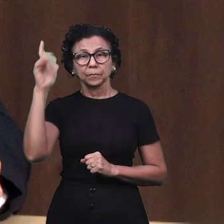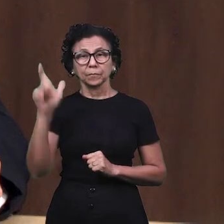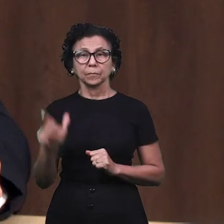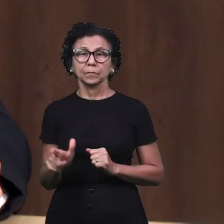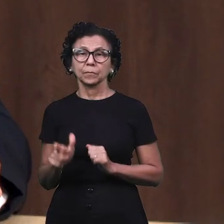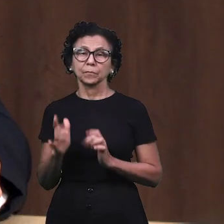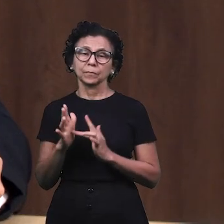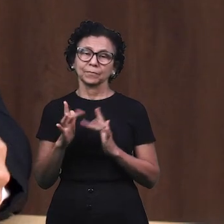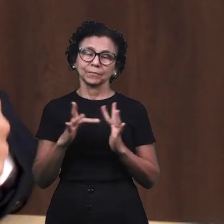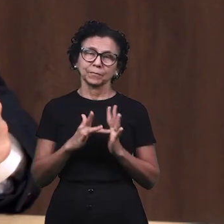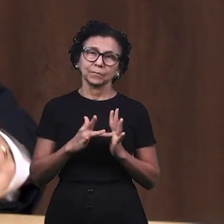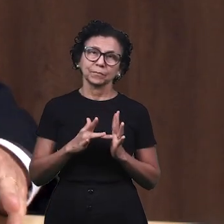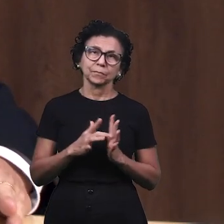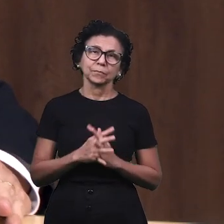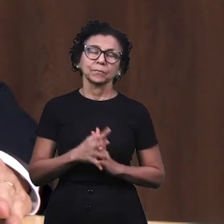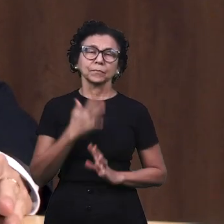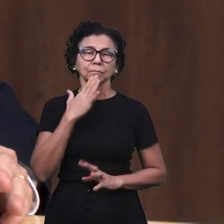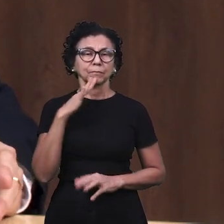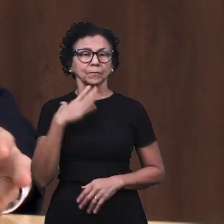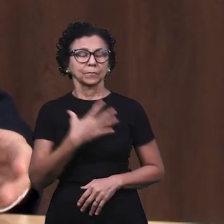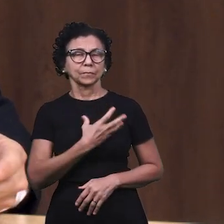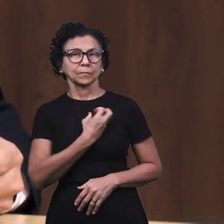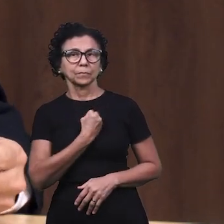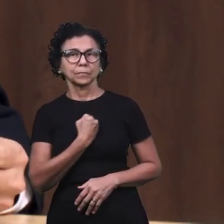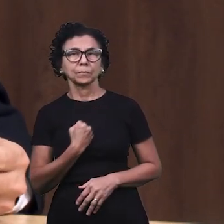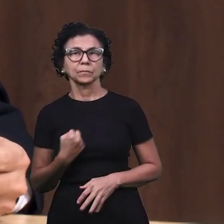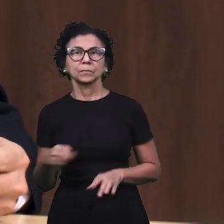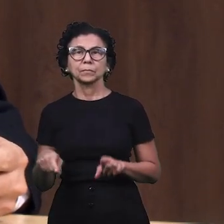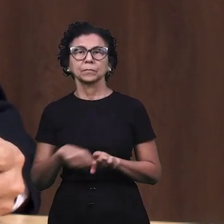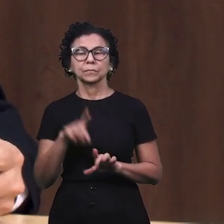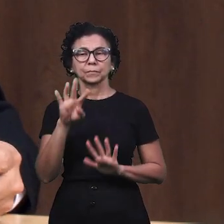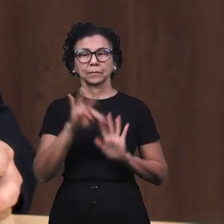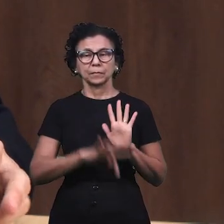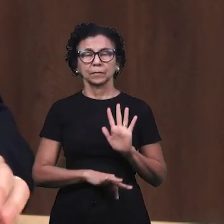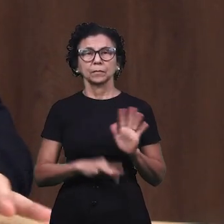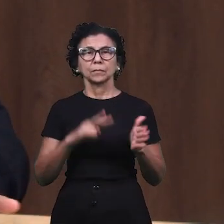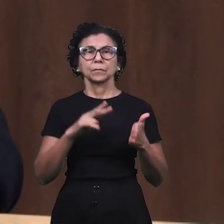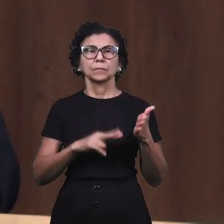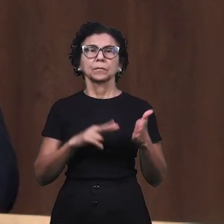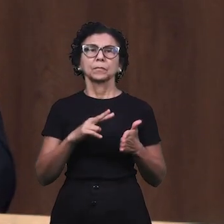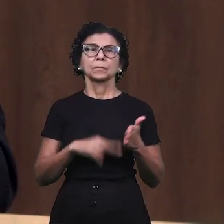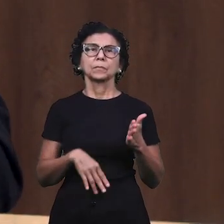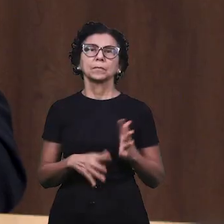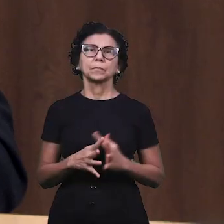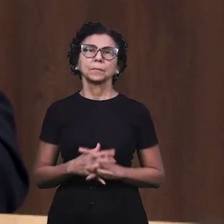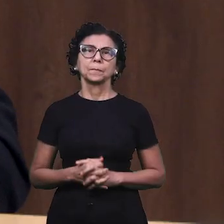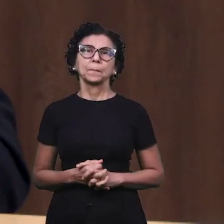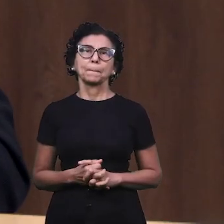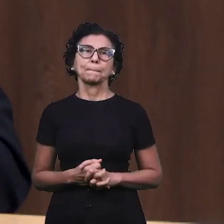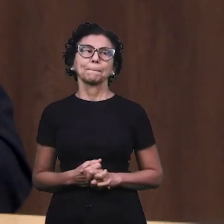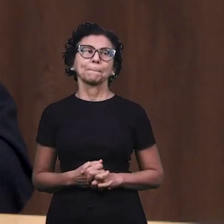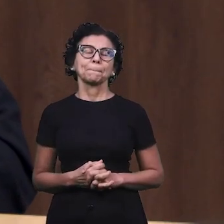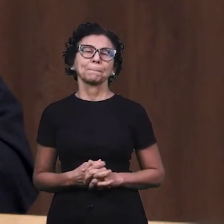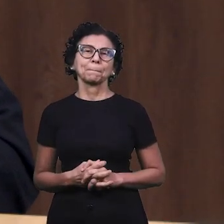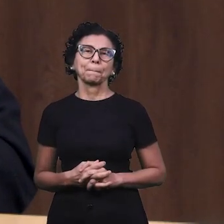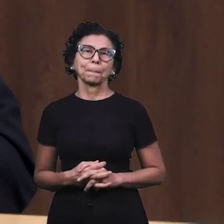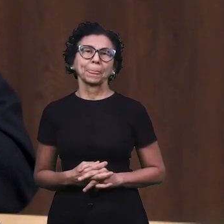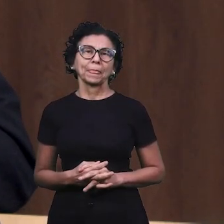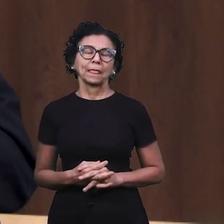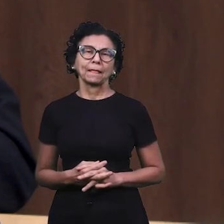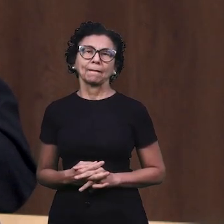do Salvador. E existe um texto também que eu gostaria de ler, pastor Leonardo. Eu vou pedir para o companheiro depois